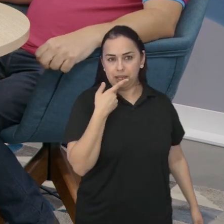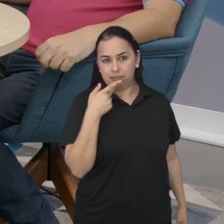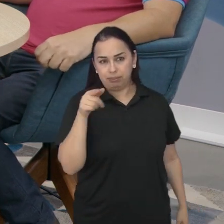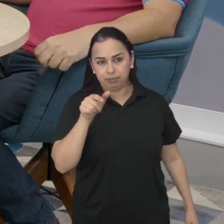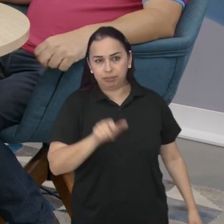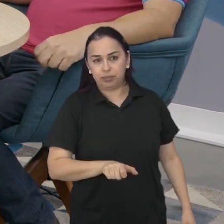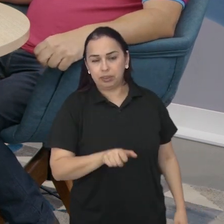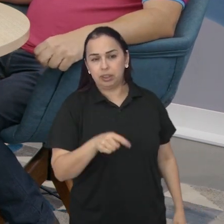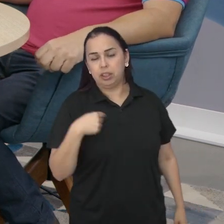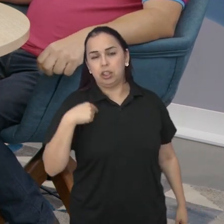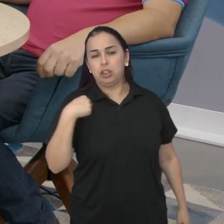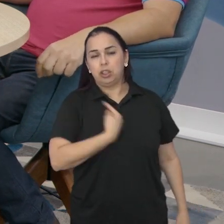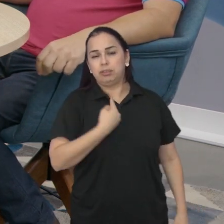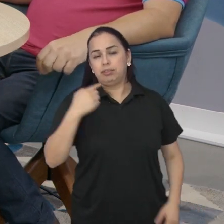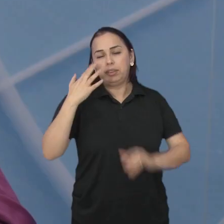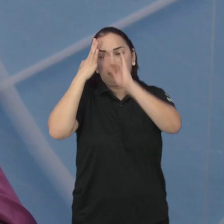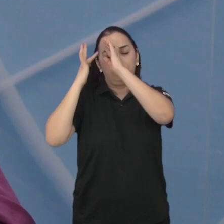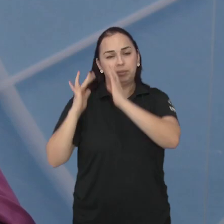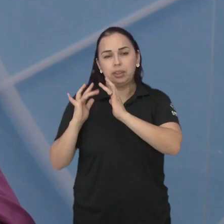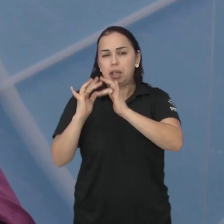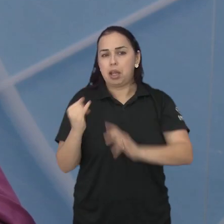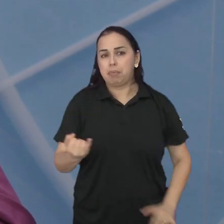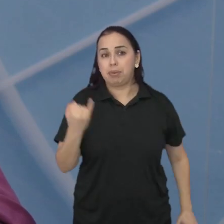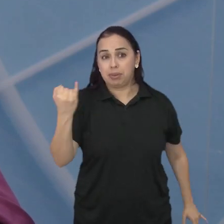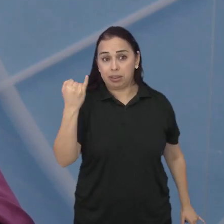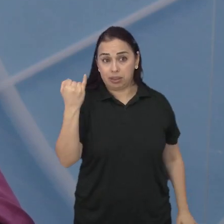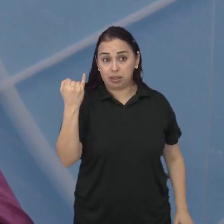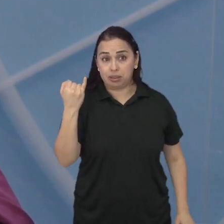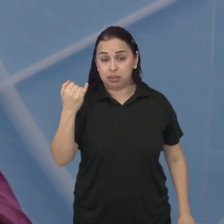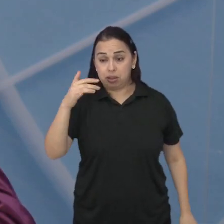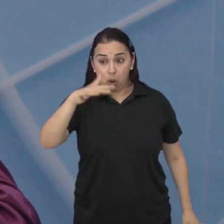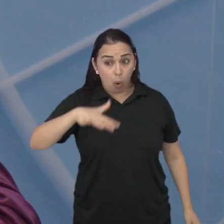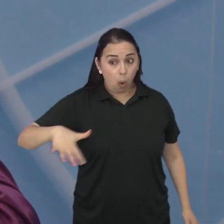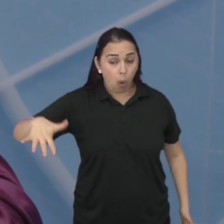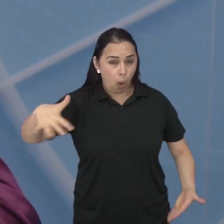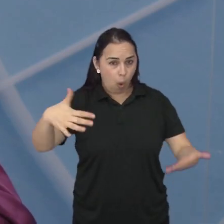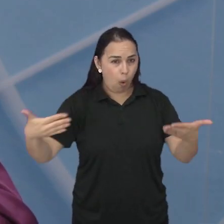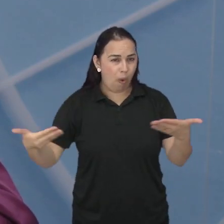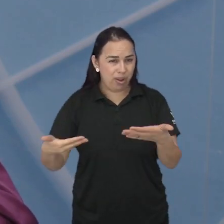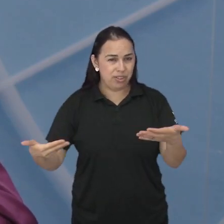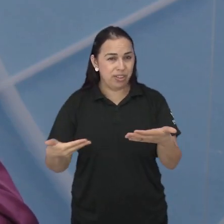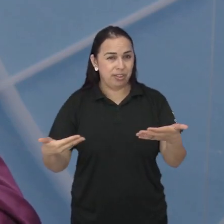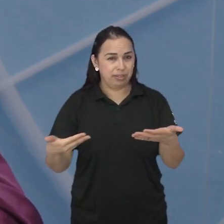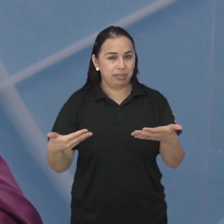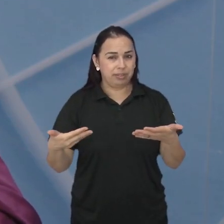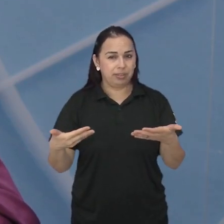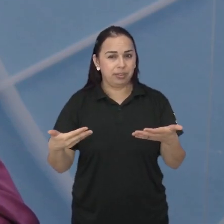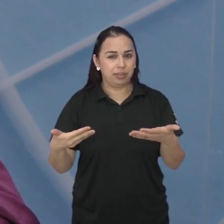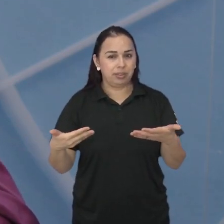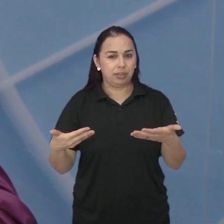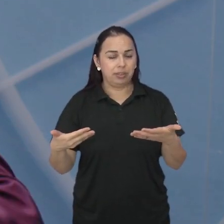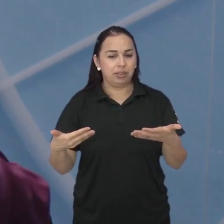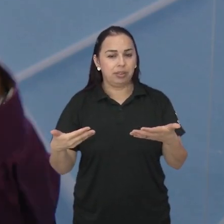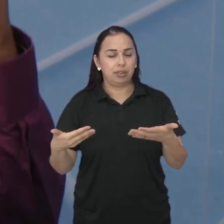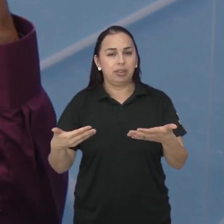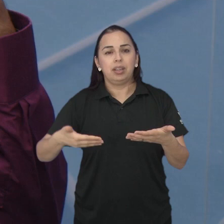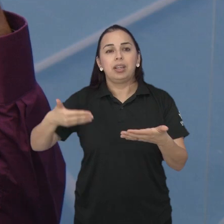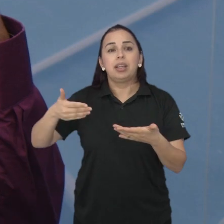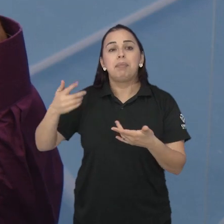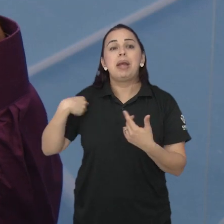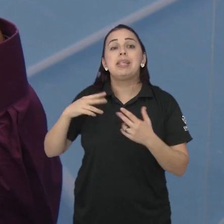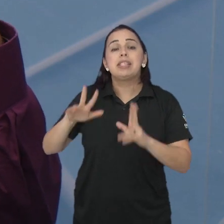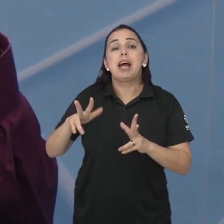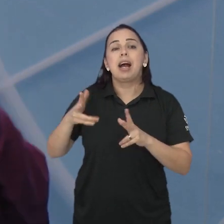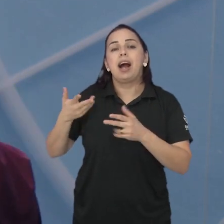muito importante a gente fazer essa reflexão. Porque na sociedade que a gente hoje, né, começa a ver, essa orientação vai vir lá de